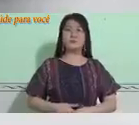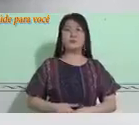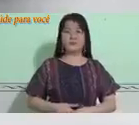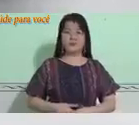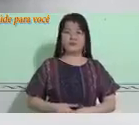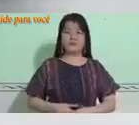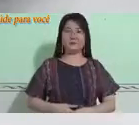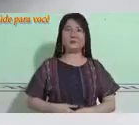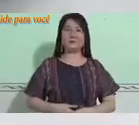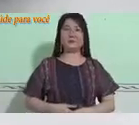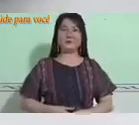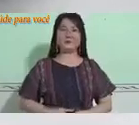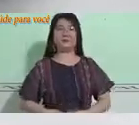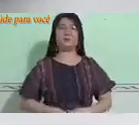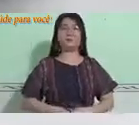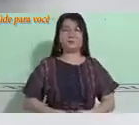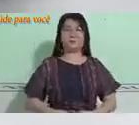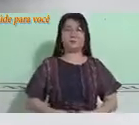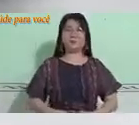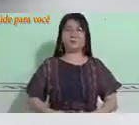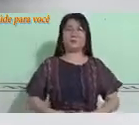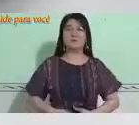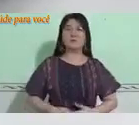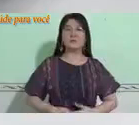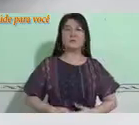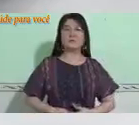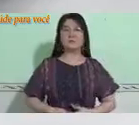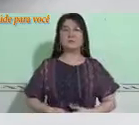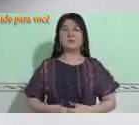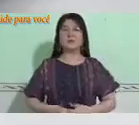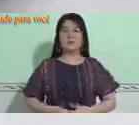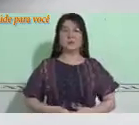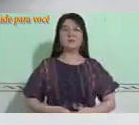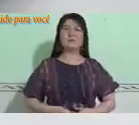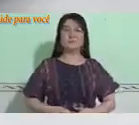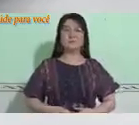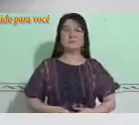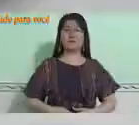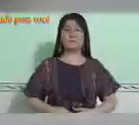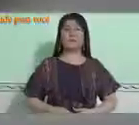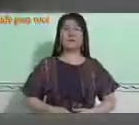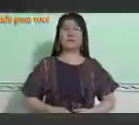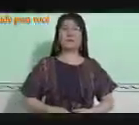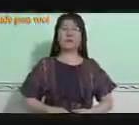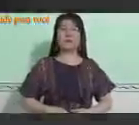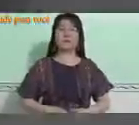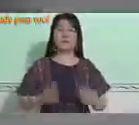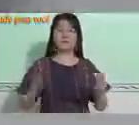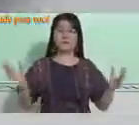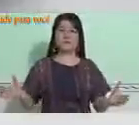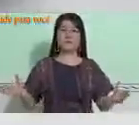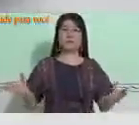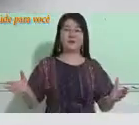Além disso, vírgula, em algumas situações e caso o médico assimore comente, vírgula, a solução de minoxidil pode também ser